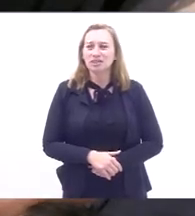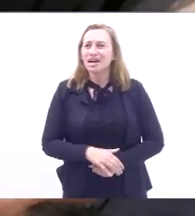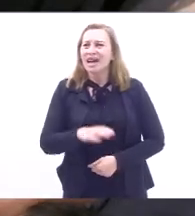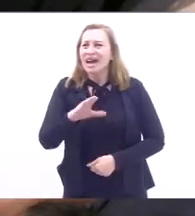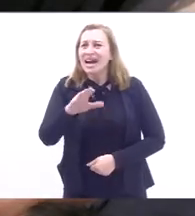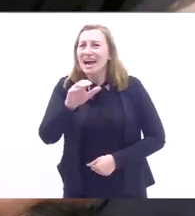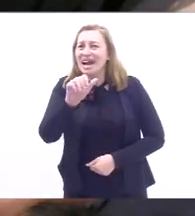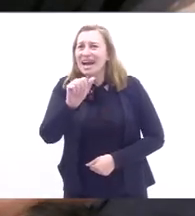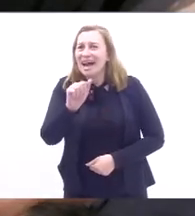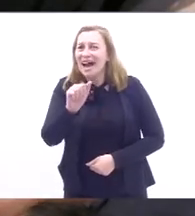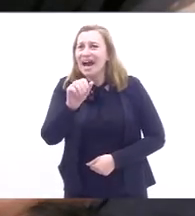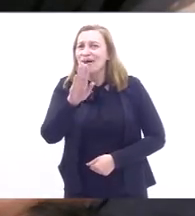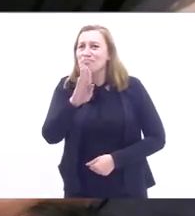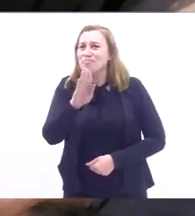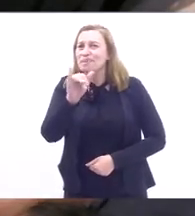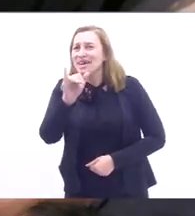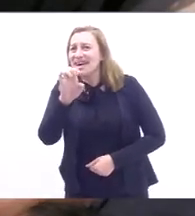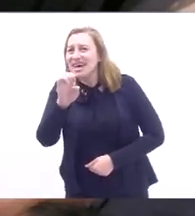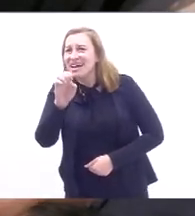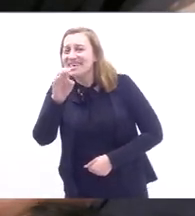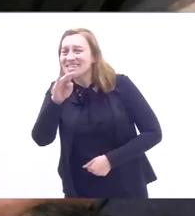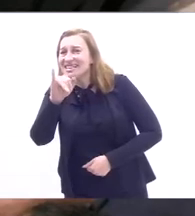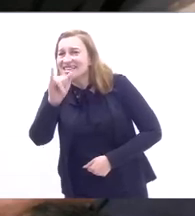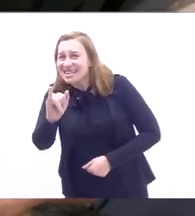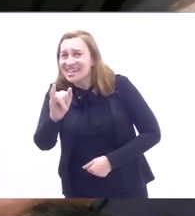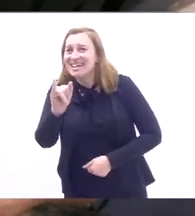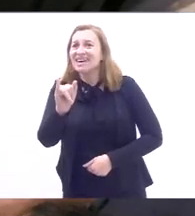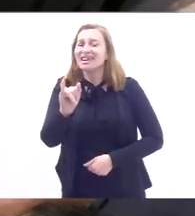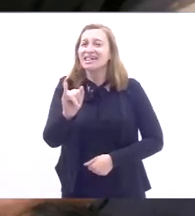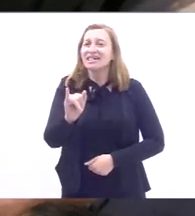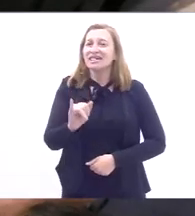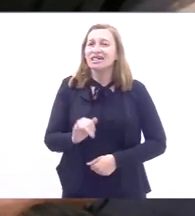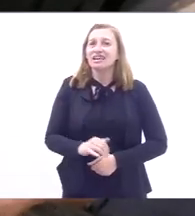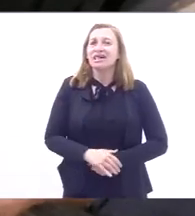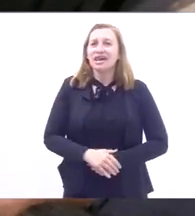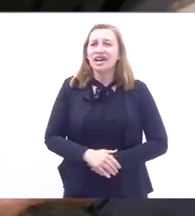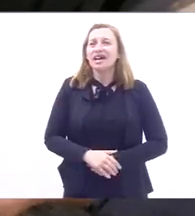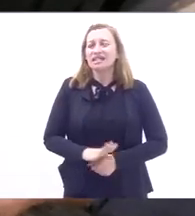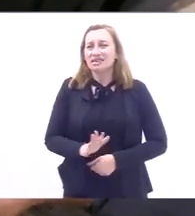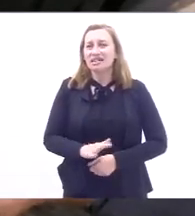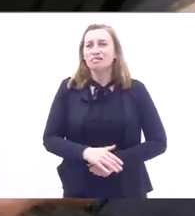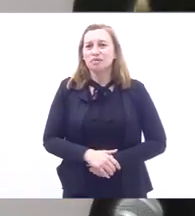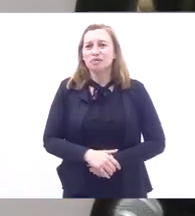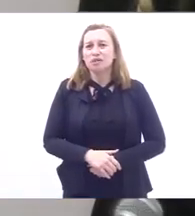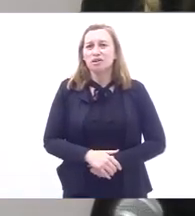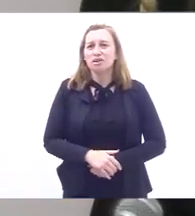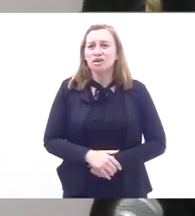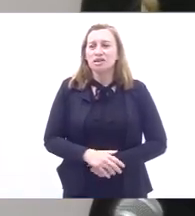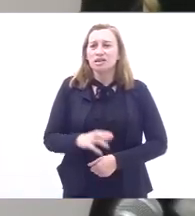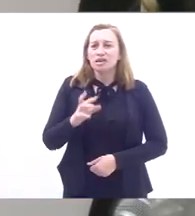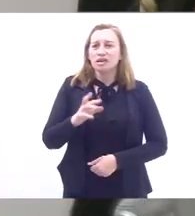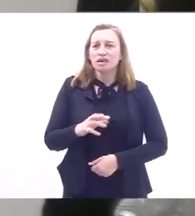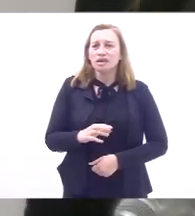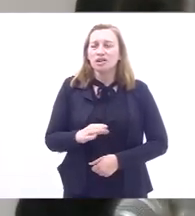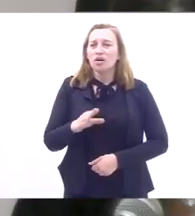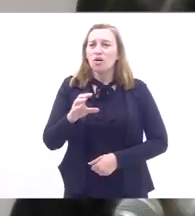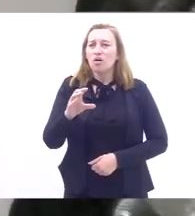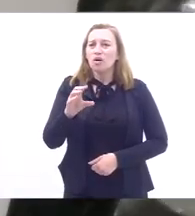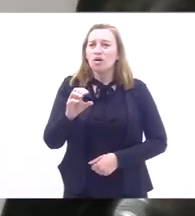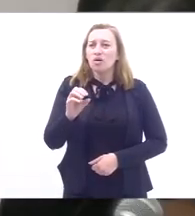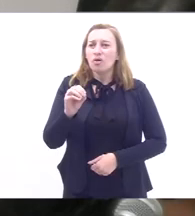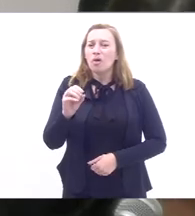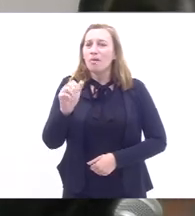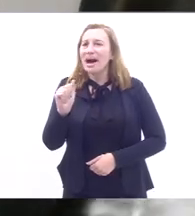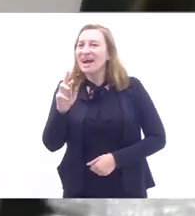Cabieci Are Obone South American. Senhor Cabieci Oba Are